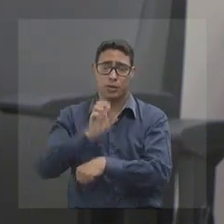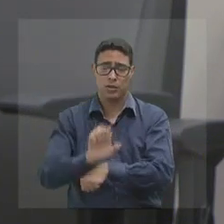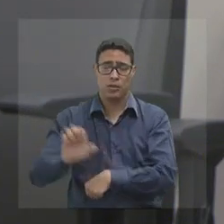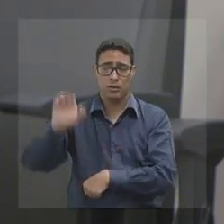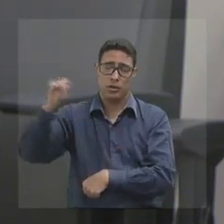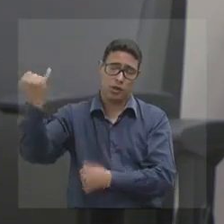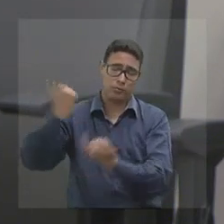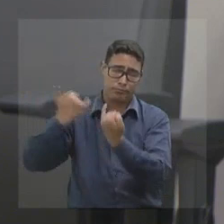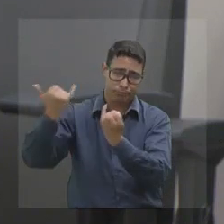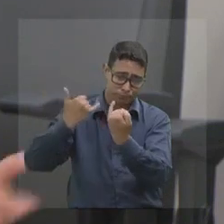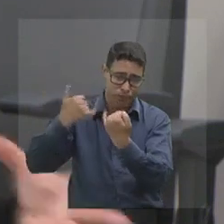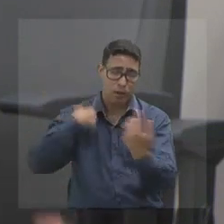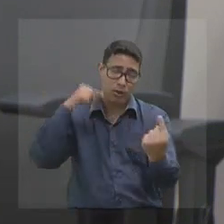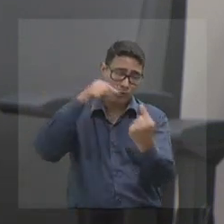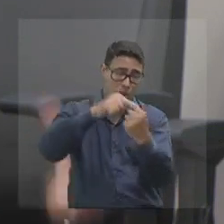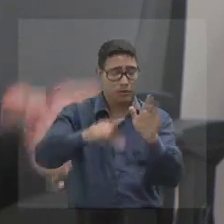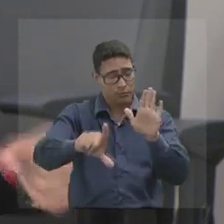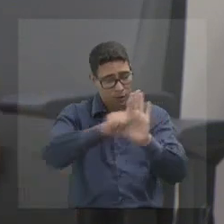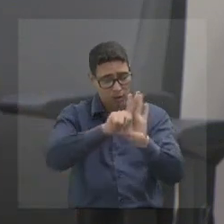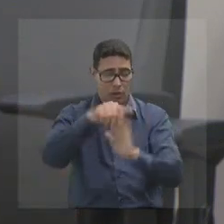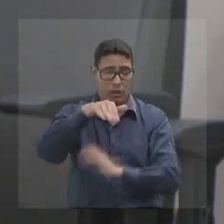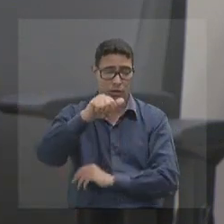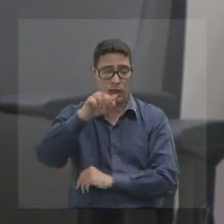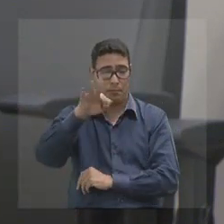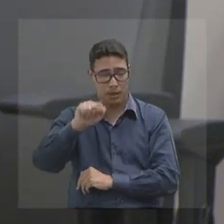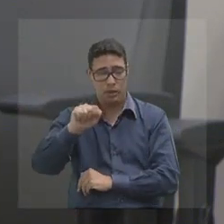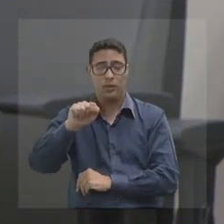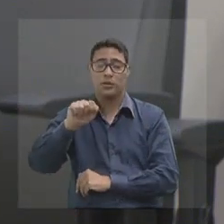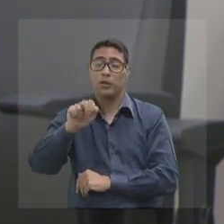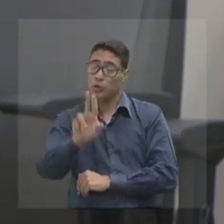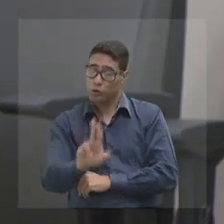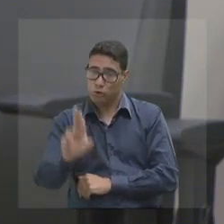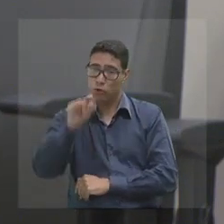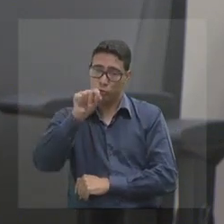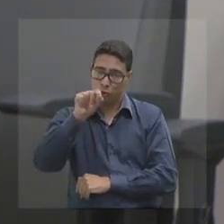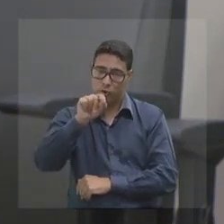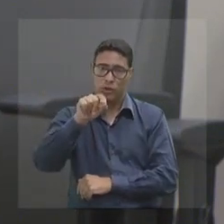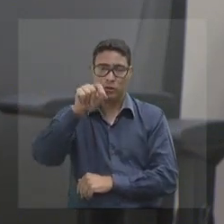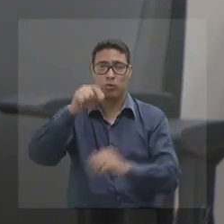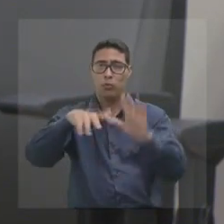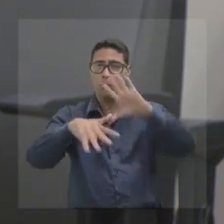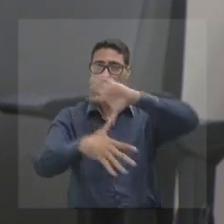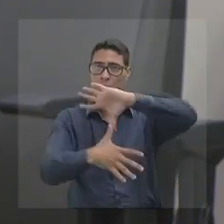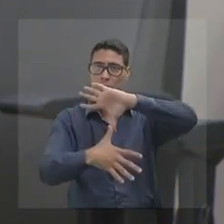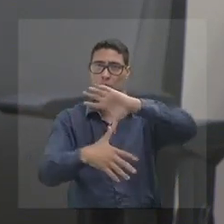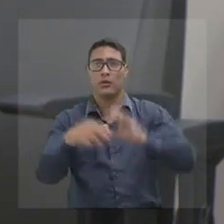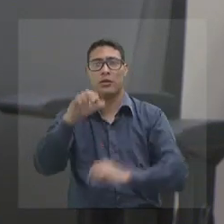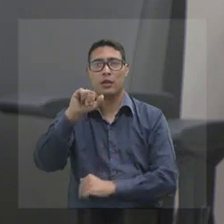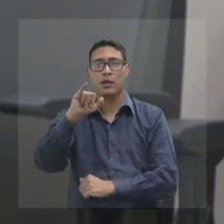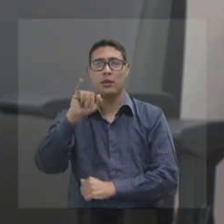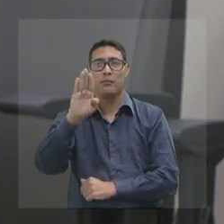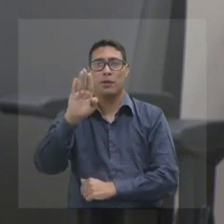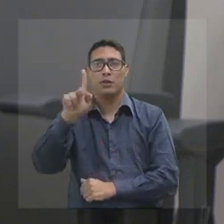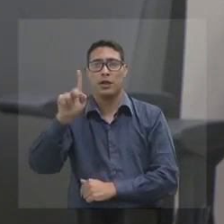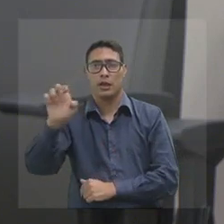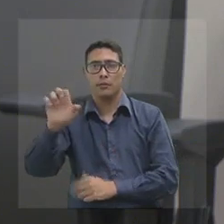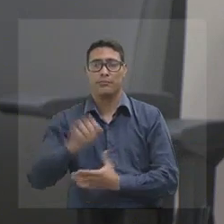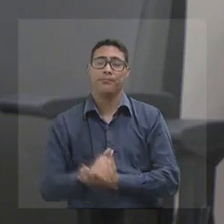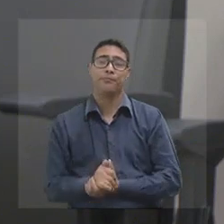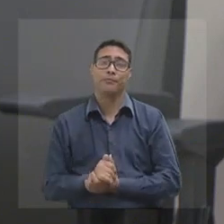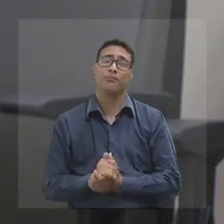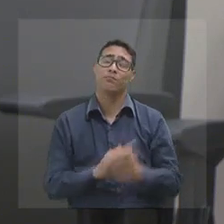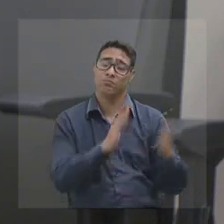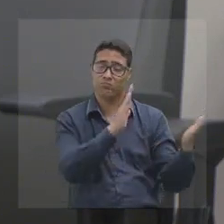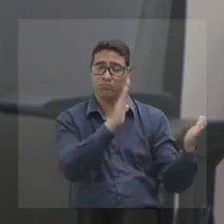a aplicação da lei da Mata Atlântica a partir do mapa do IBGE bem desde lá até agora